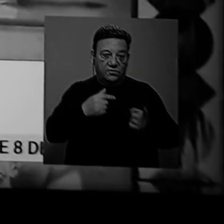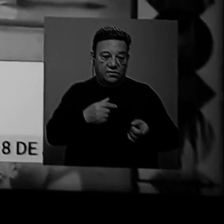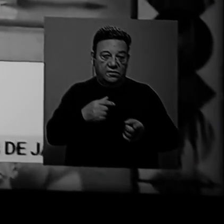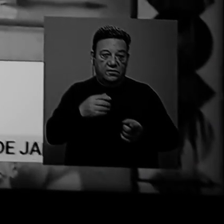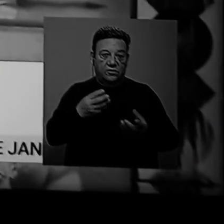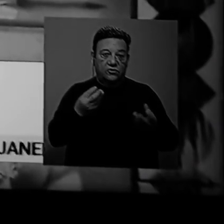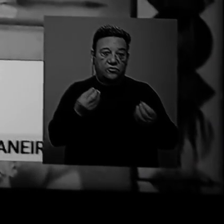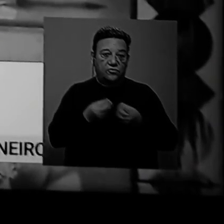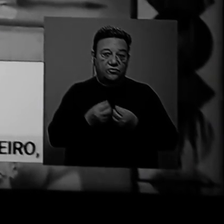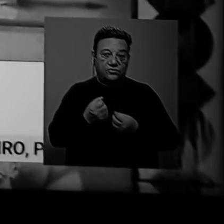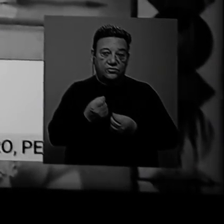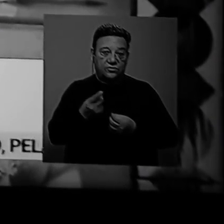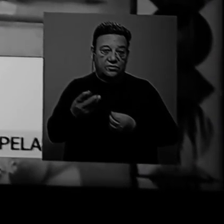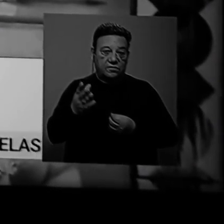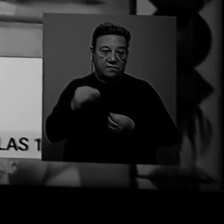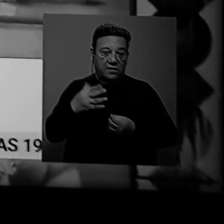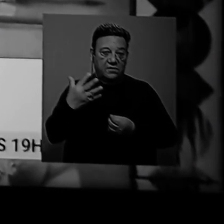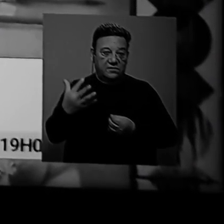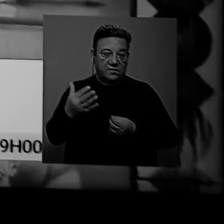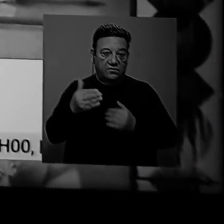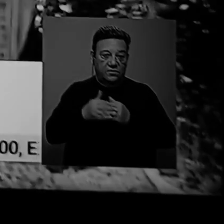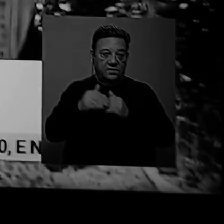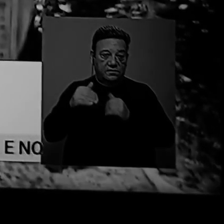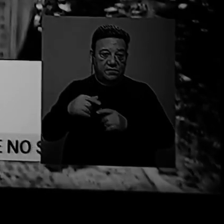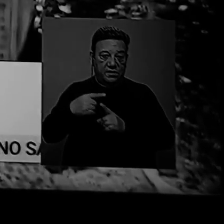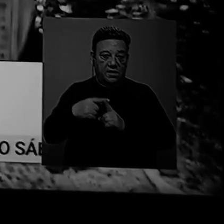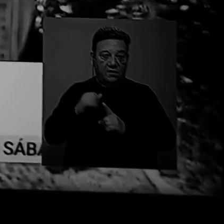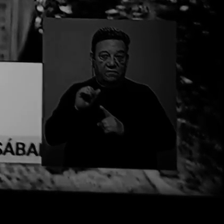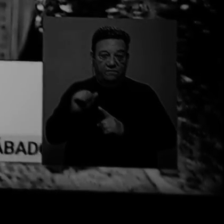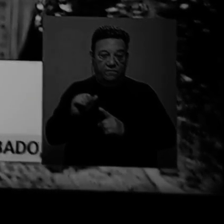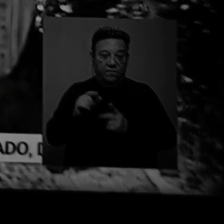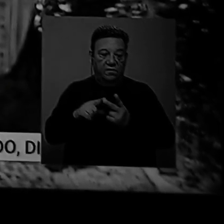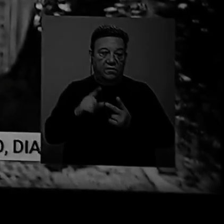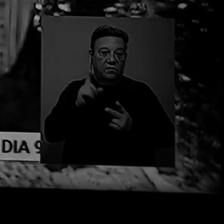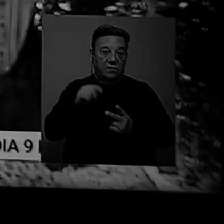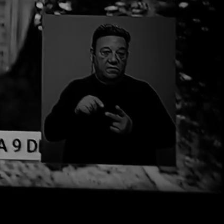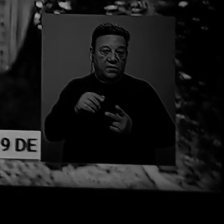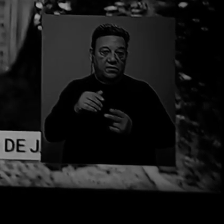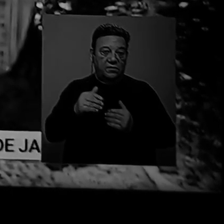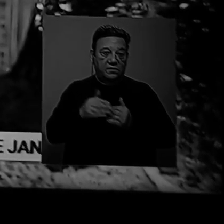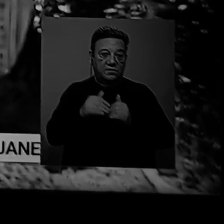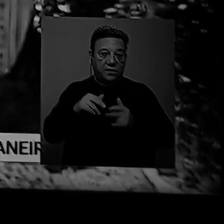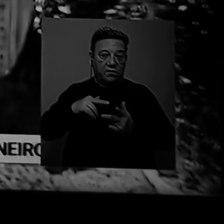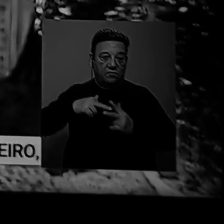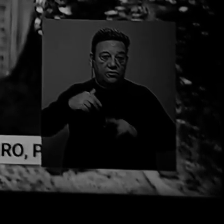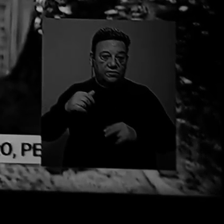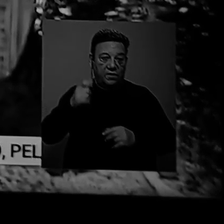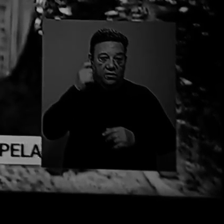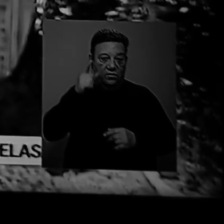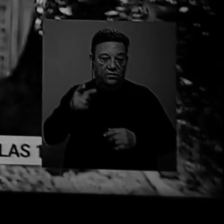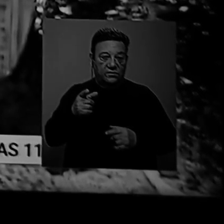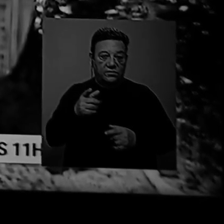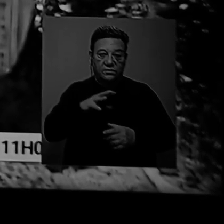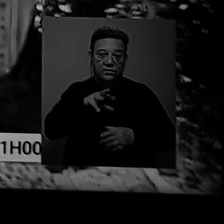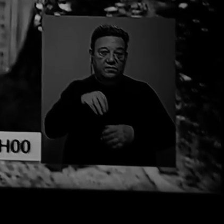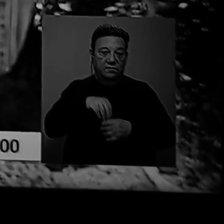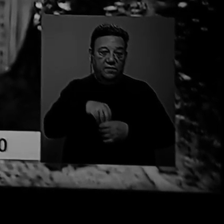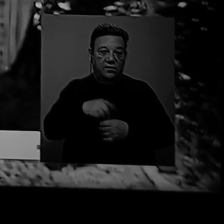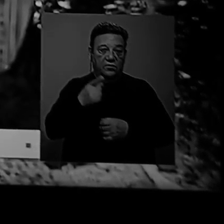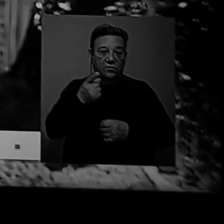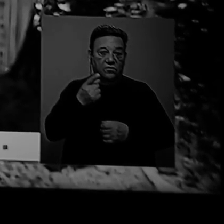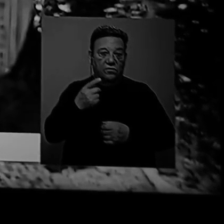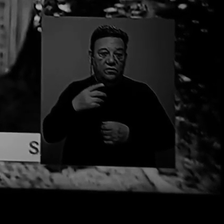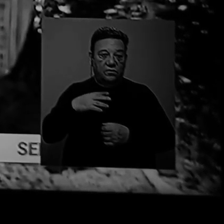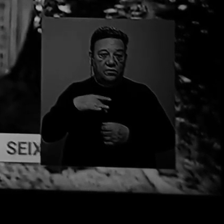em conjunto com outros 5 cemitérios paroquiais e também com o Cemitério Municipal de Lourdes, fazem parte de